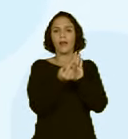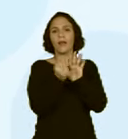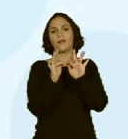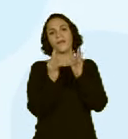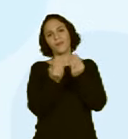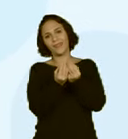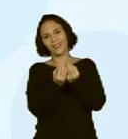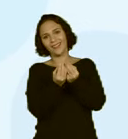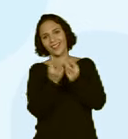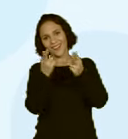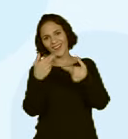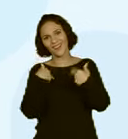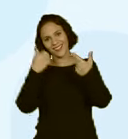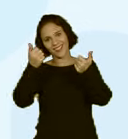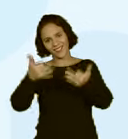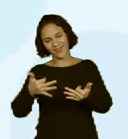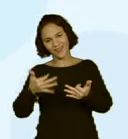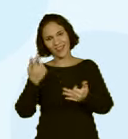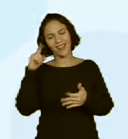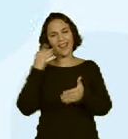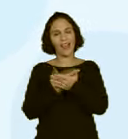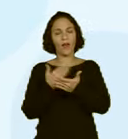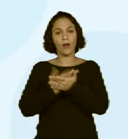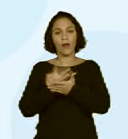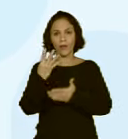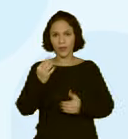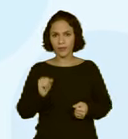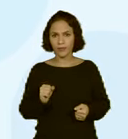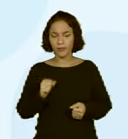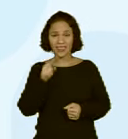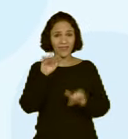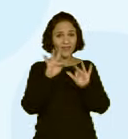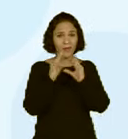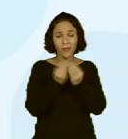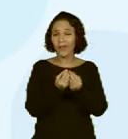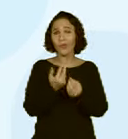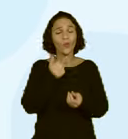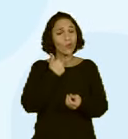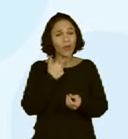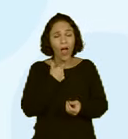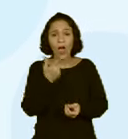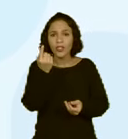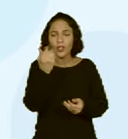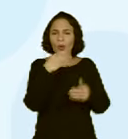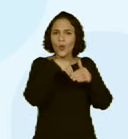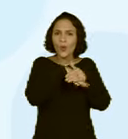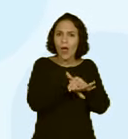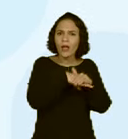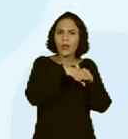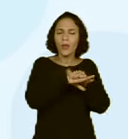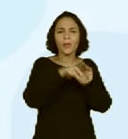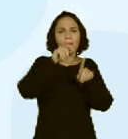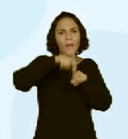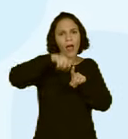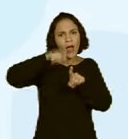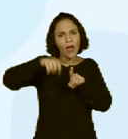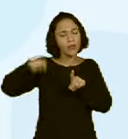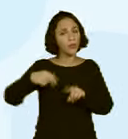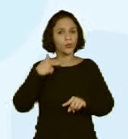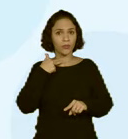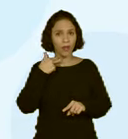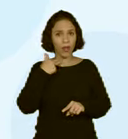que a gente falou na aula 4. Poxa, se a família não tem condições de juntar 300 todos os meses para